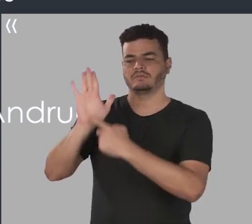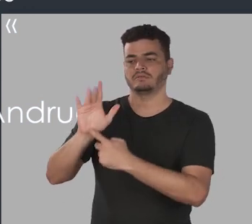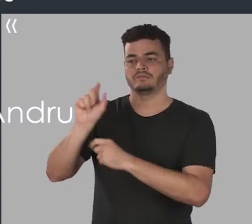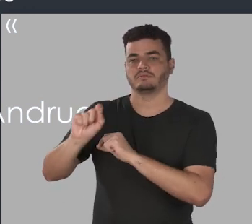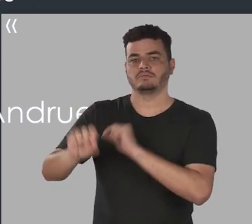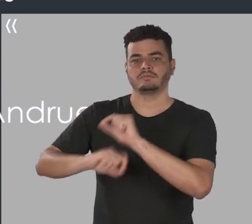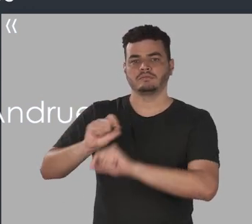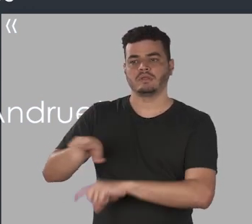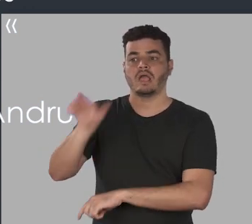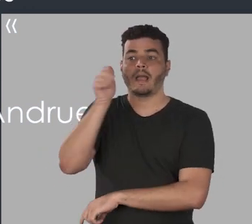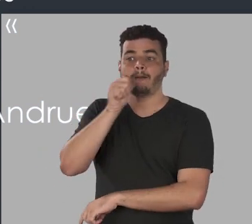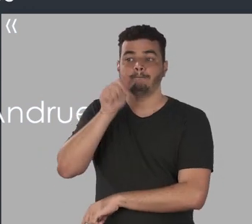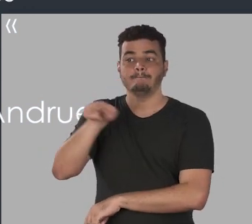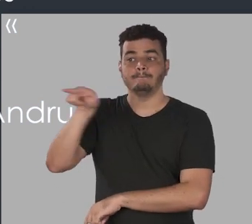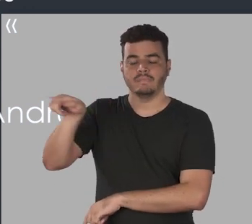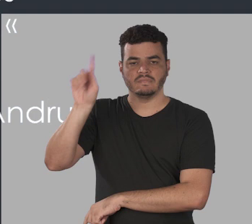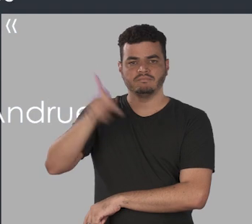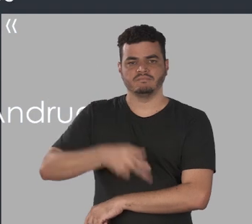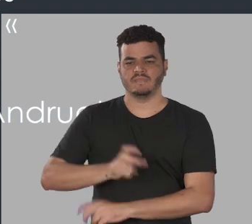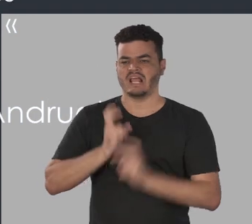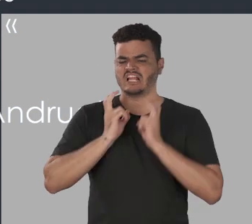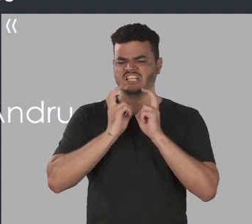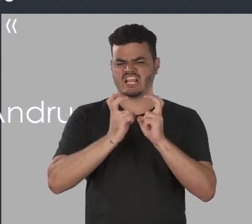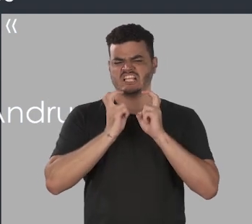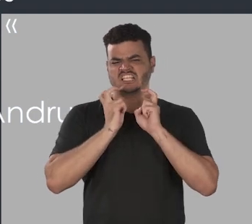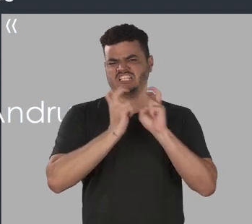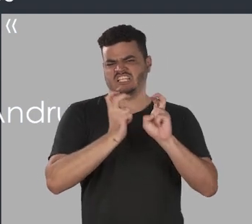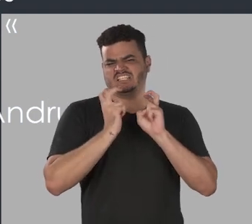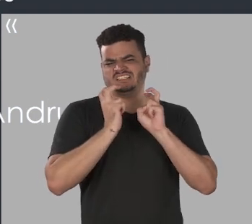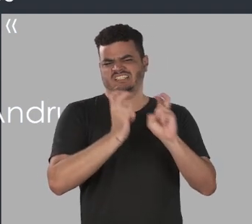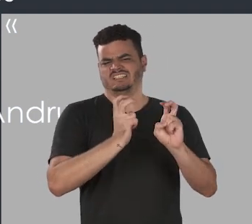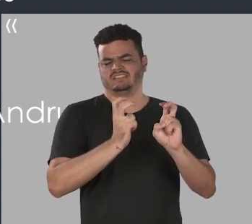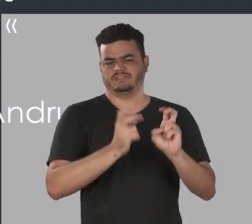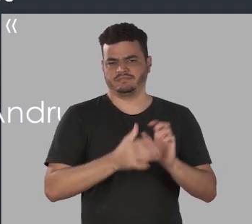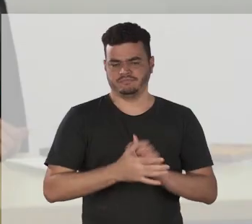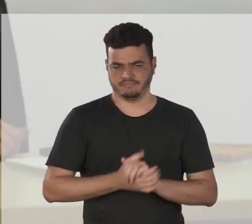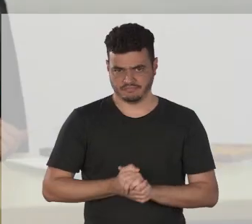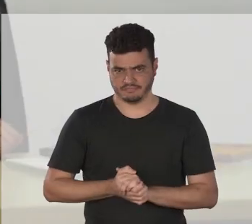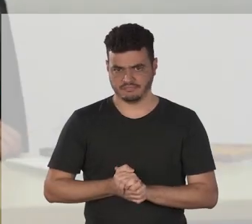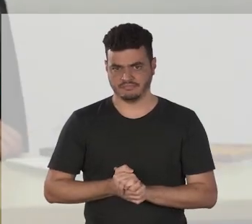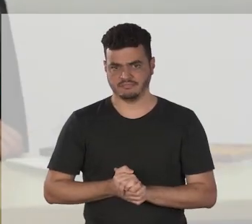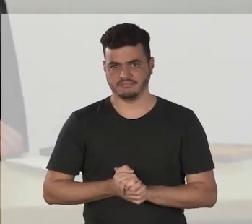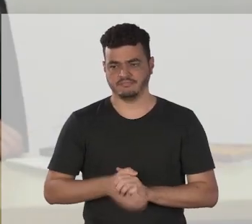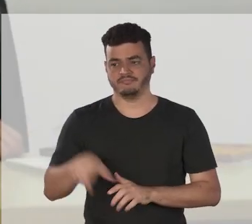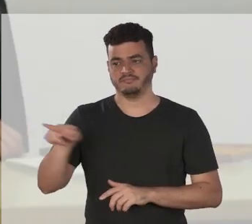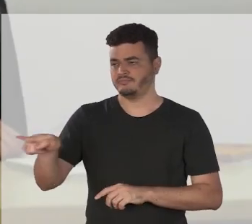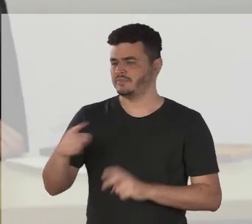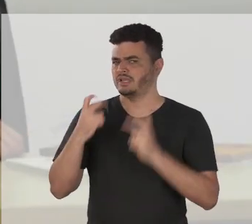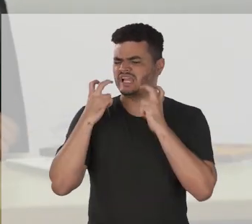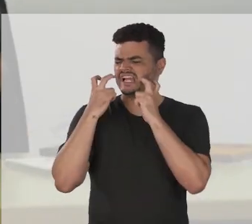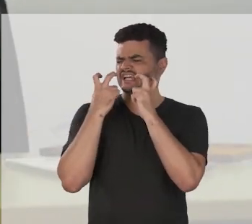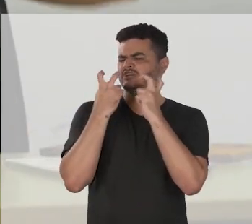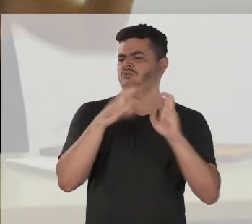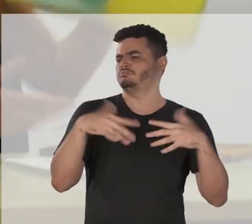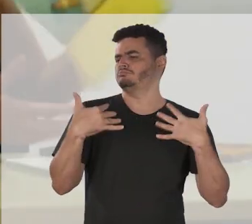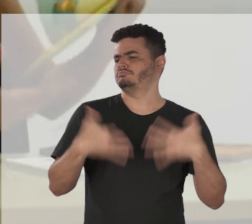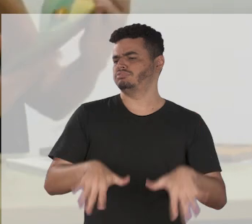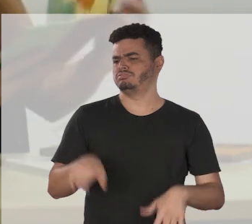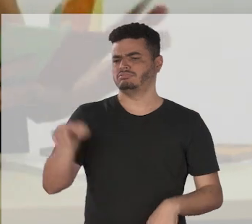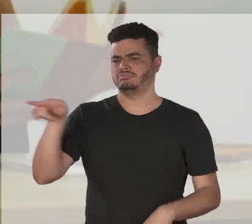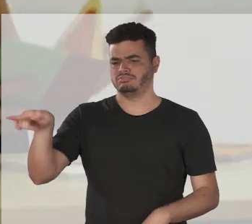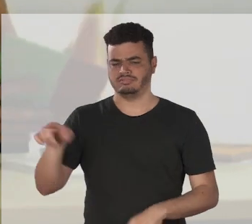grita muito, muito, muito. Vejam. grita